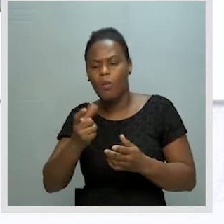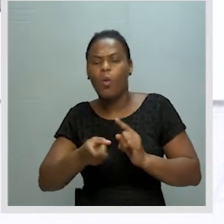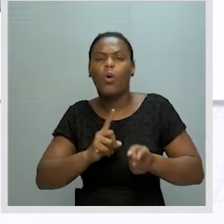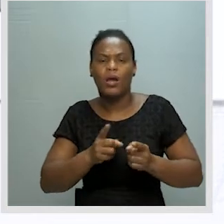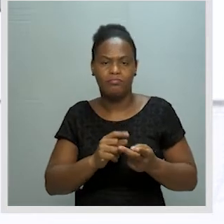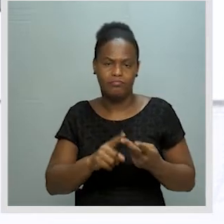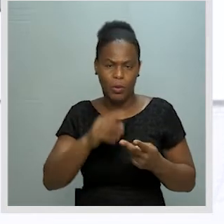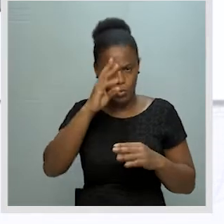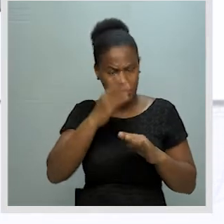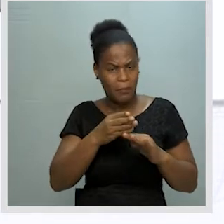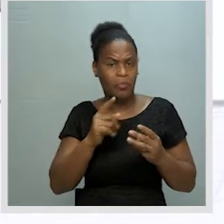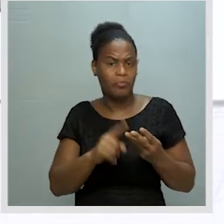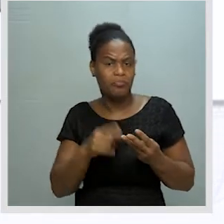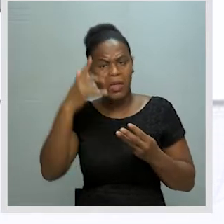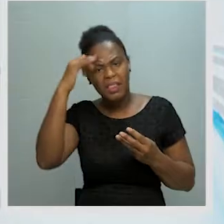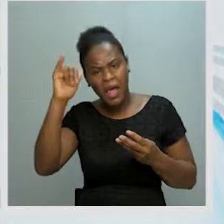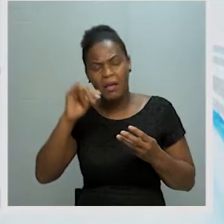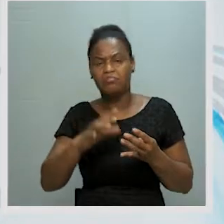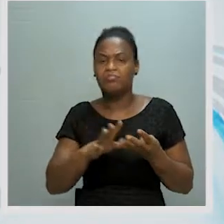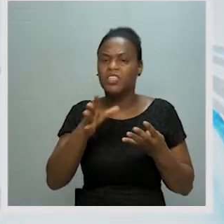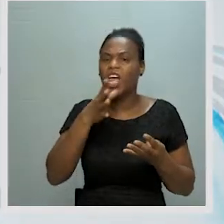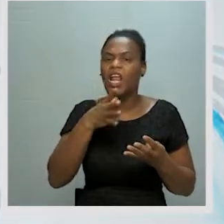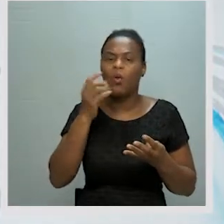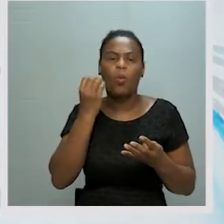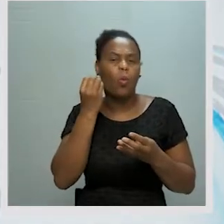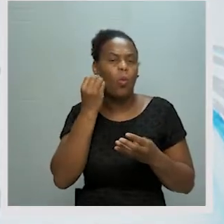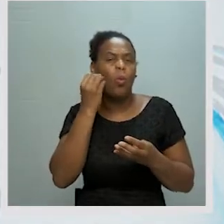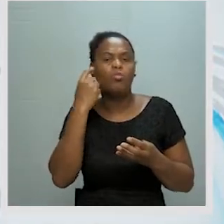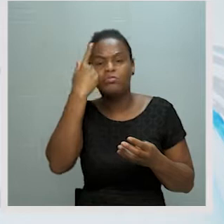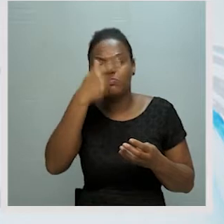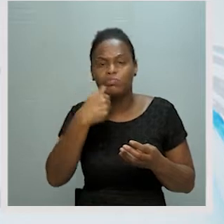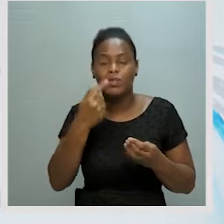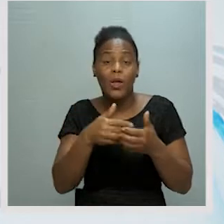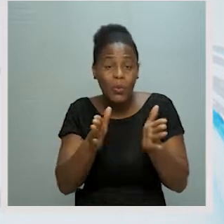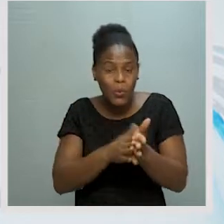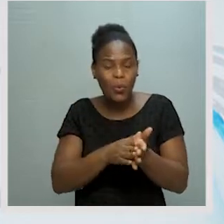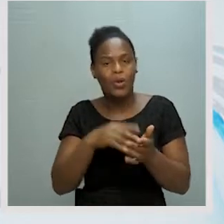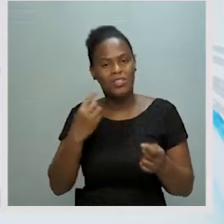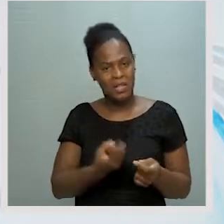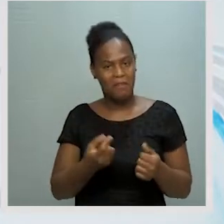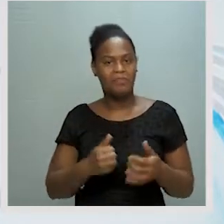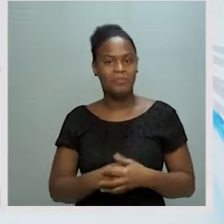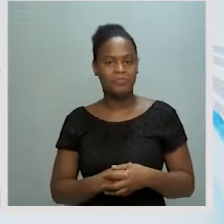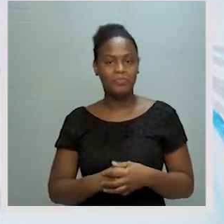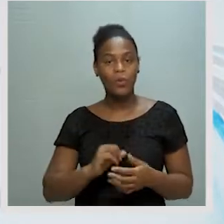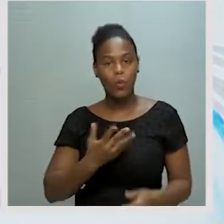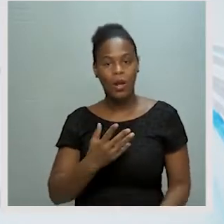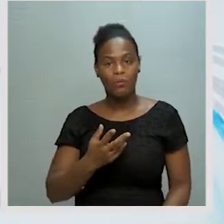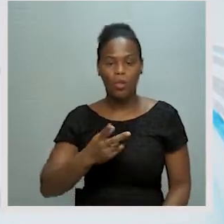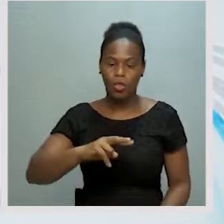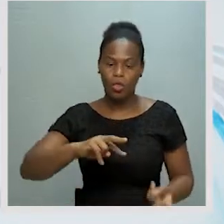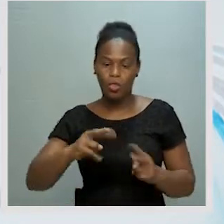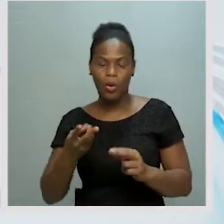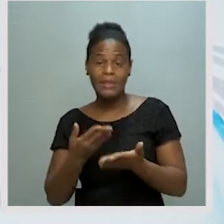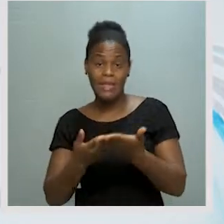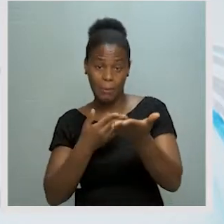factos, ideias, características. Na verdade, tudo isto serve-nos. E quando nós trocamos por miúdos, ao ler